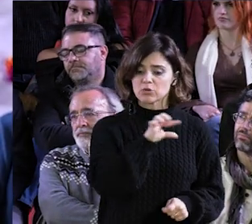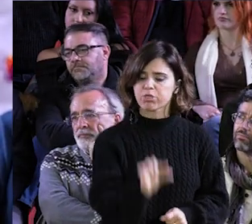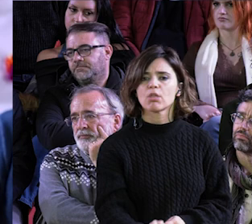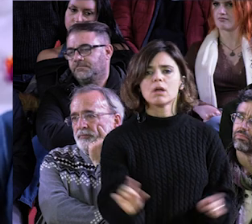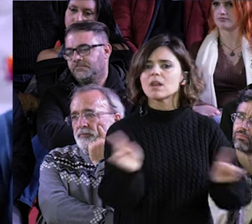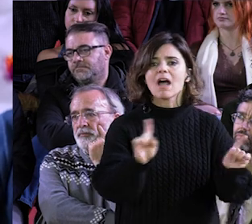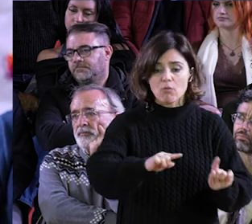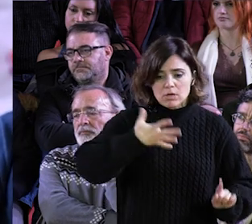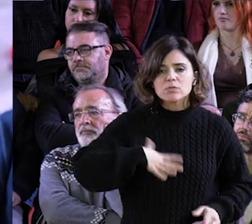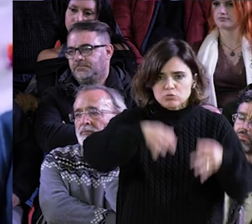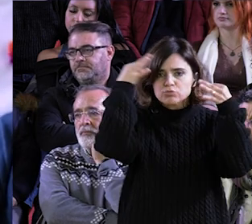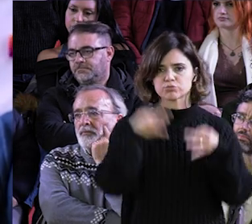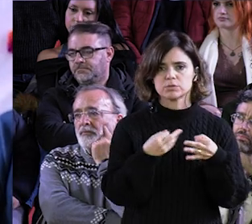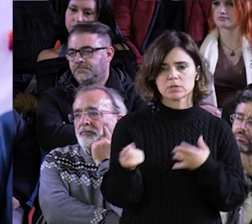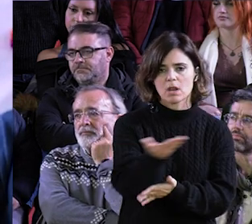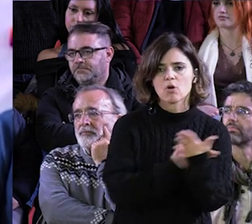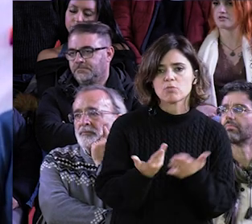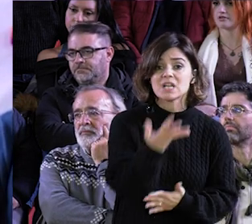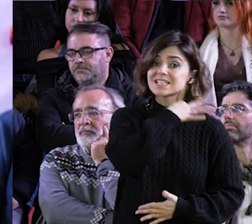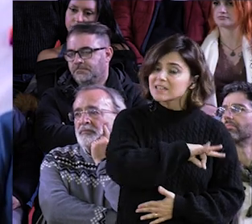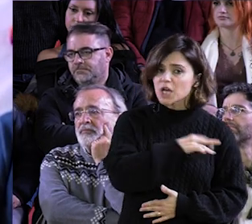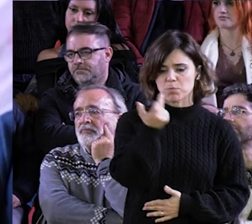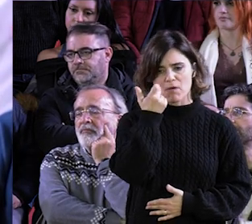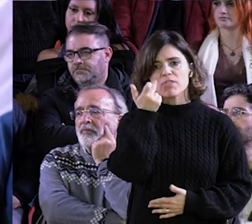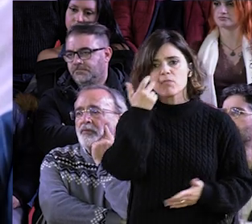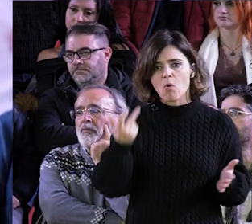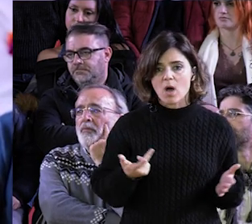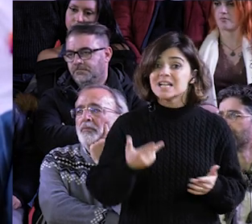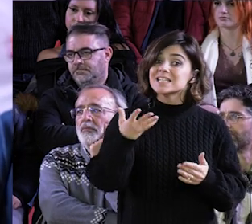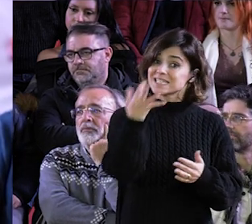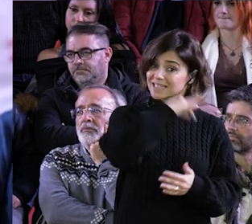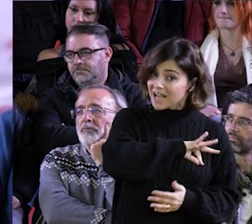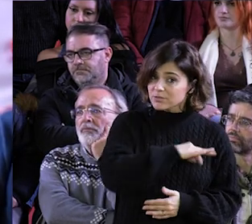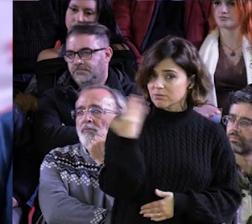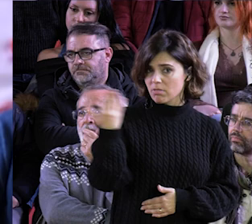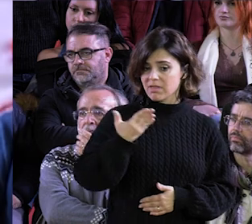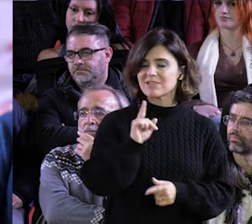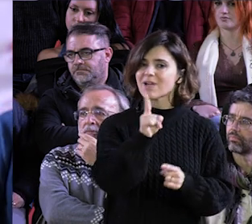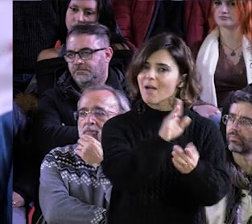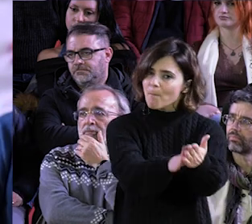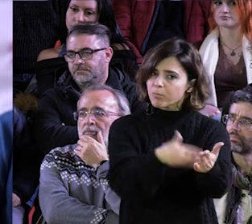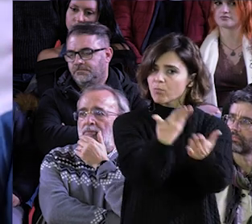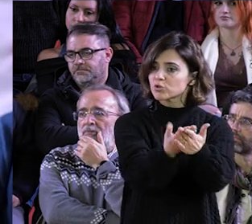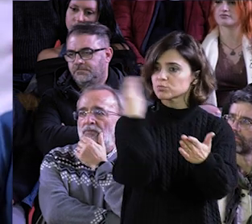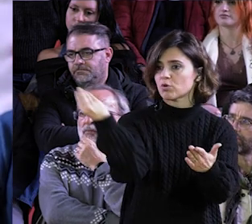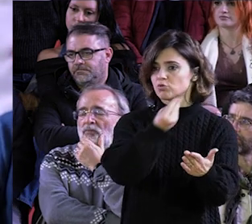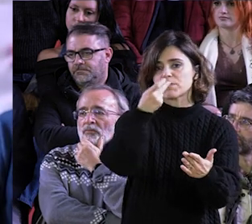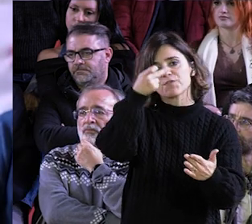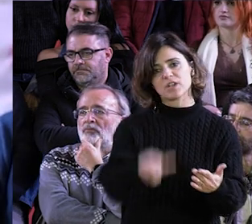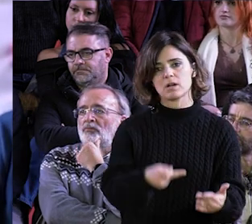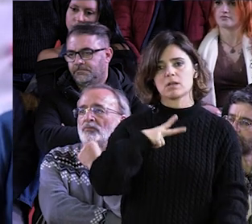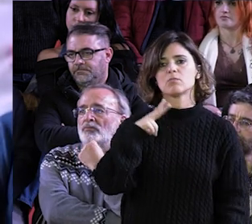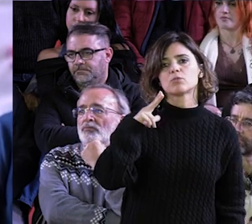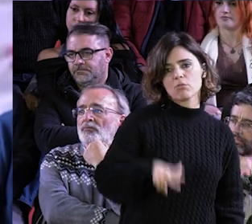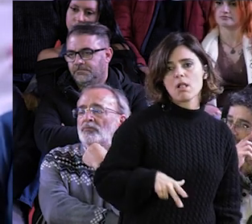na economia, salários para a vida boa. E salários e direitos são as propostas para que jovens fiquem no nosso país. E